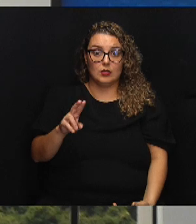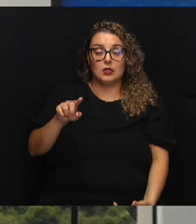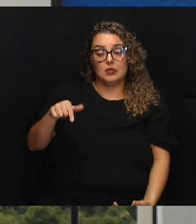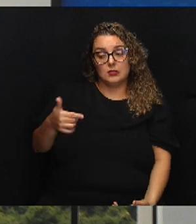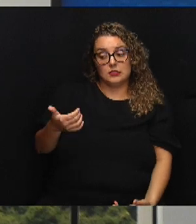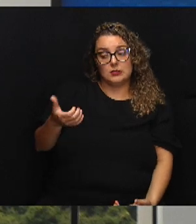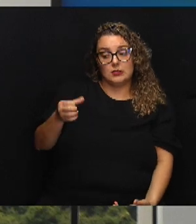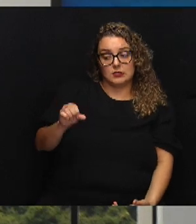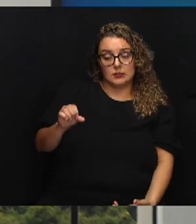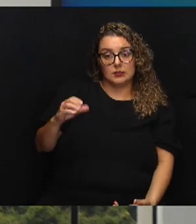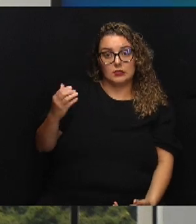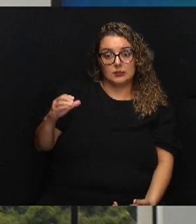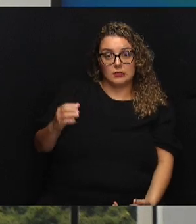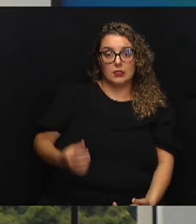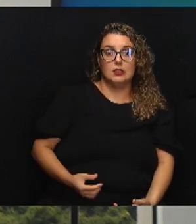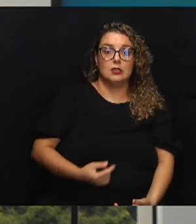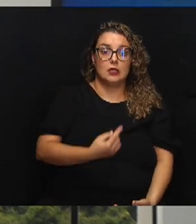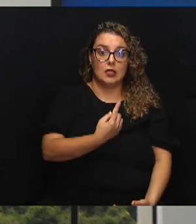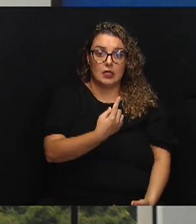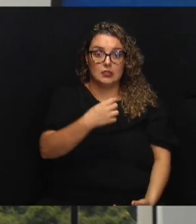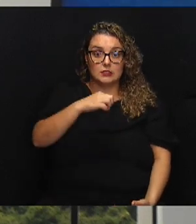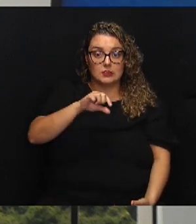341,63 até R$